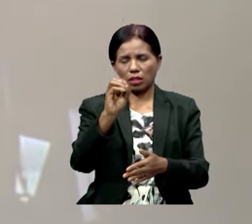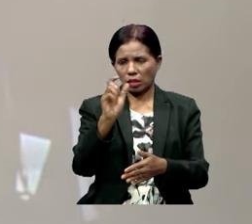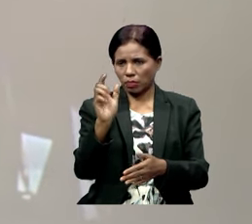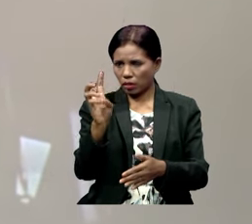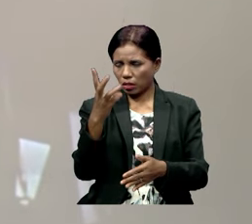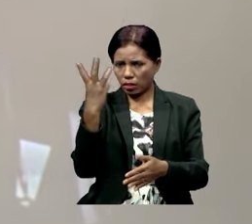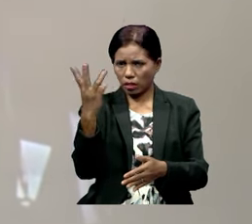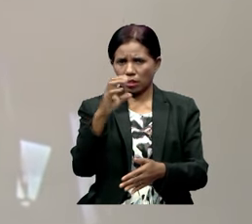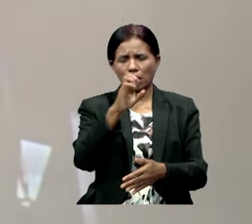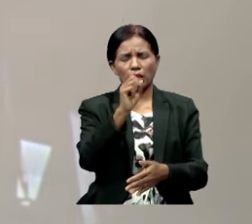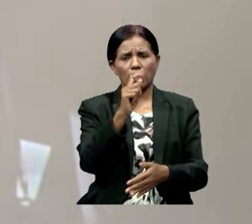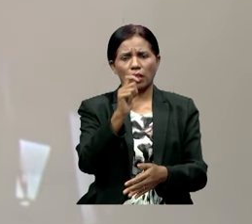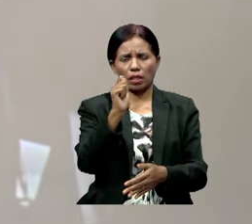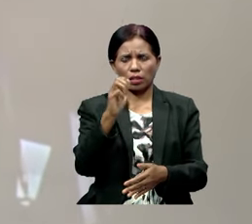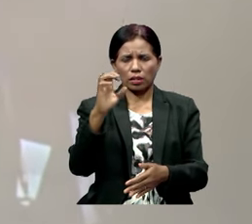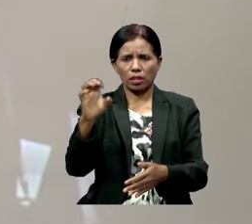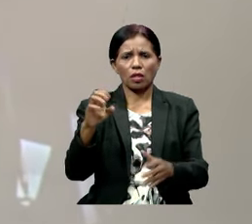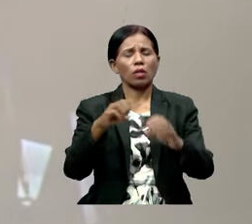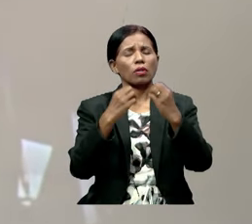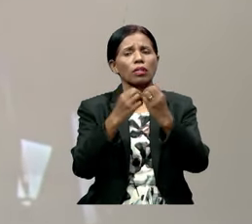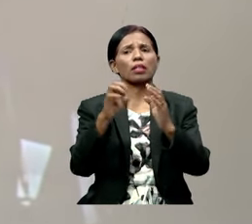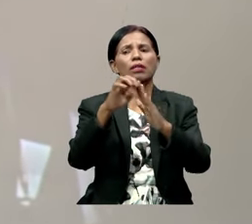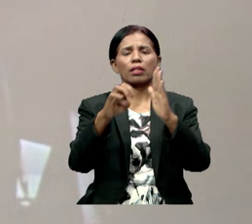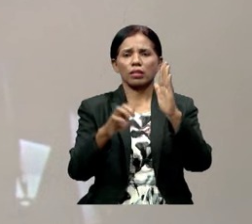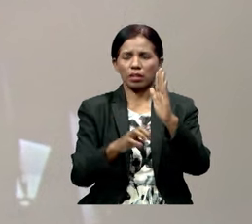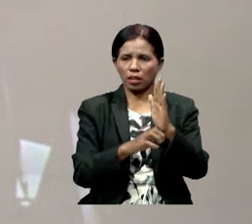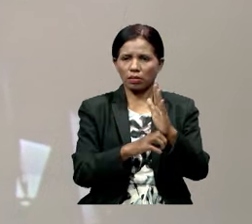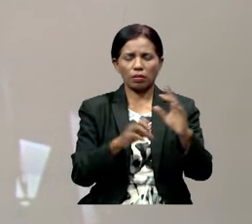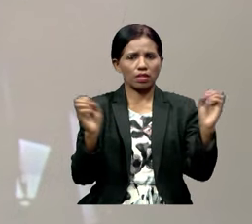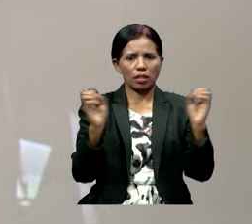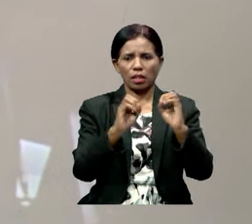Esta é um órgão de Estado indireta.